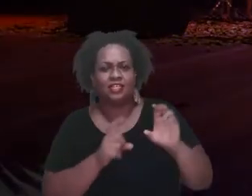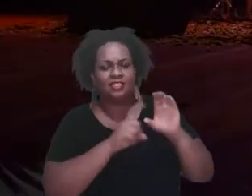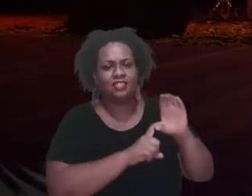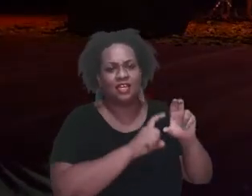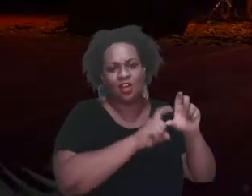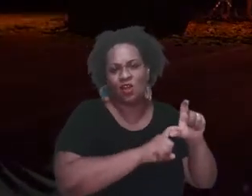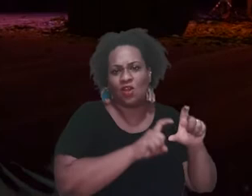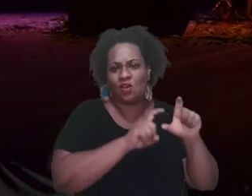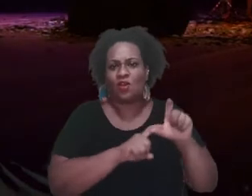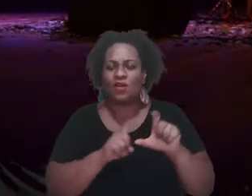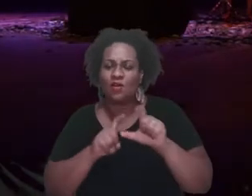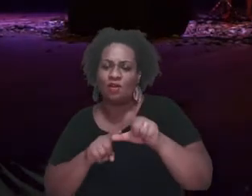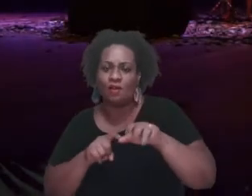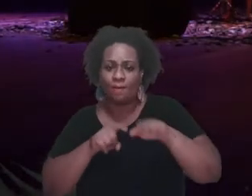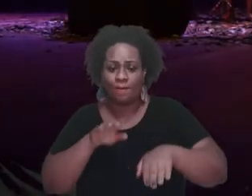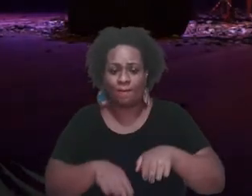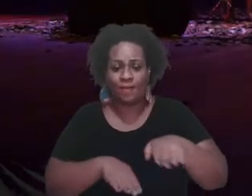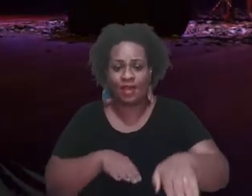agora é